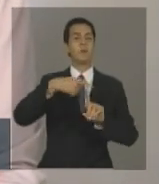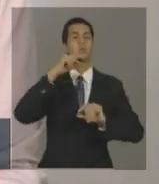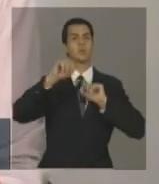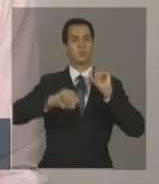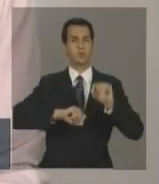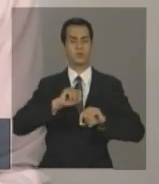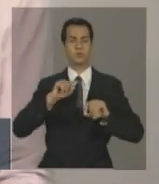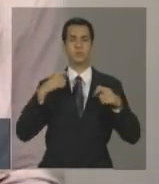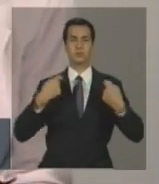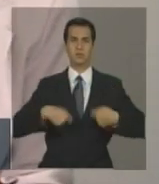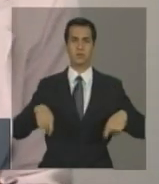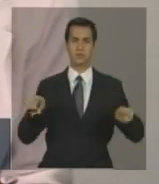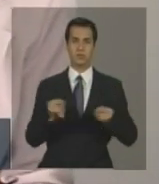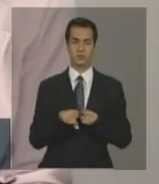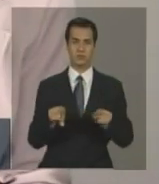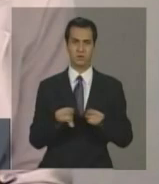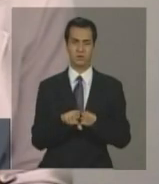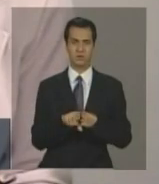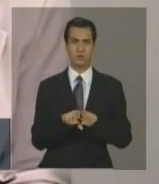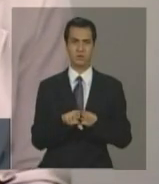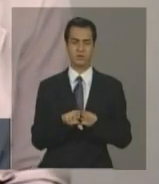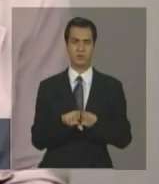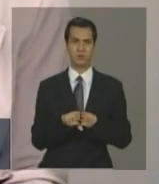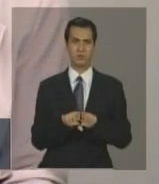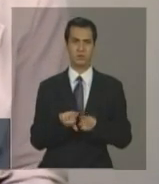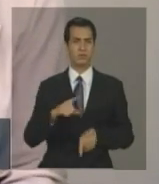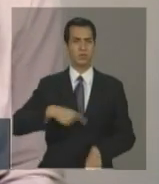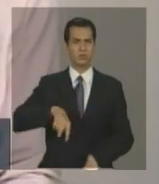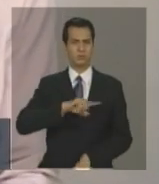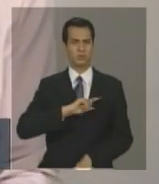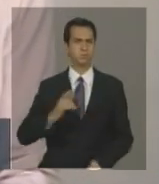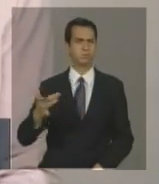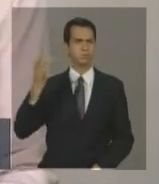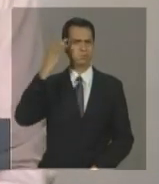desencadear uma capacidade cada vez maior de